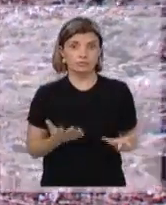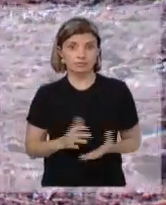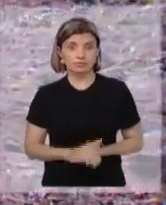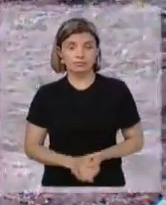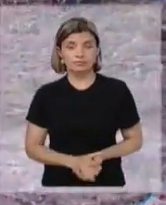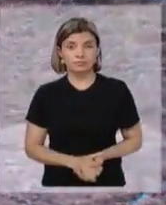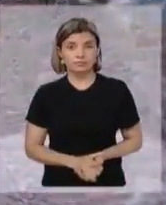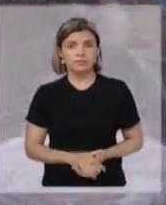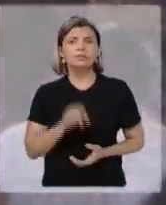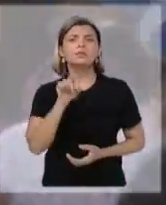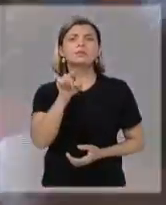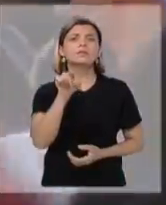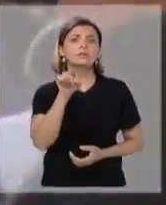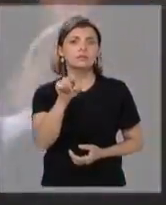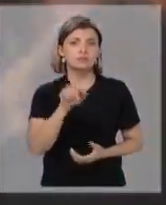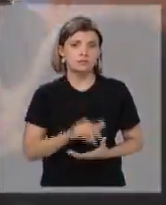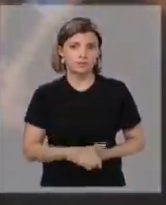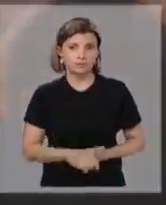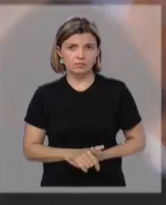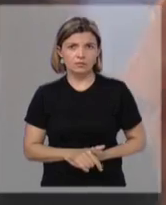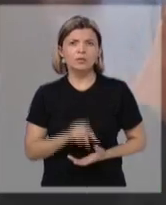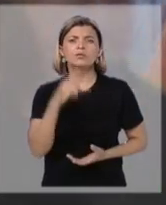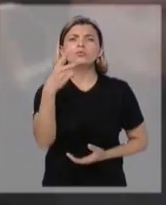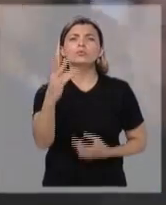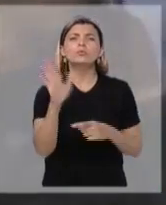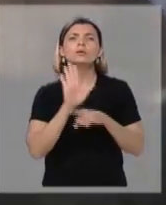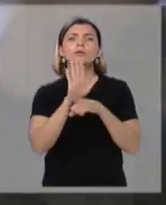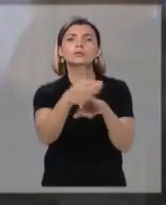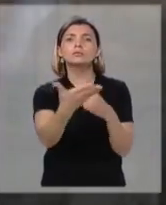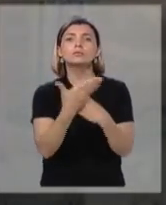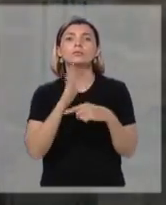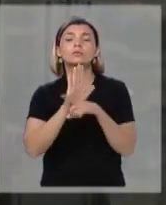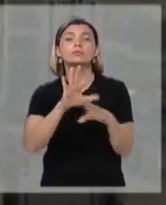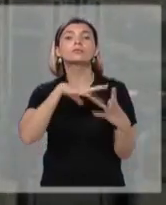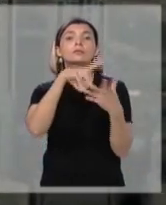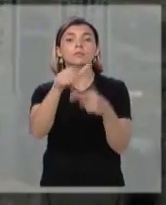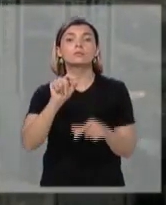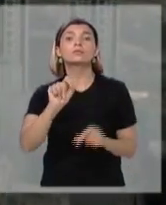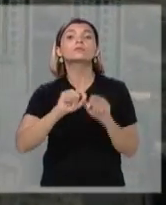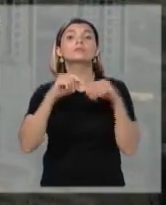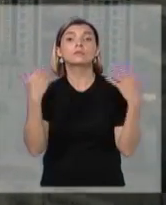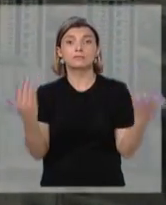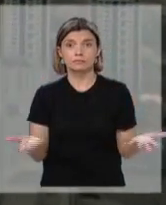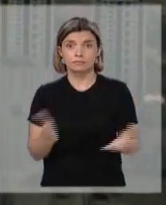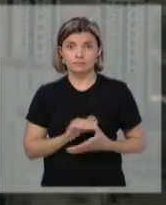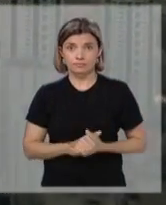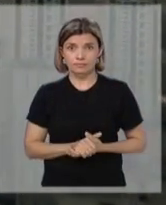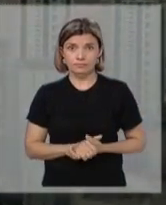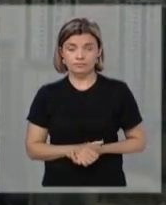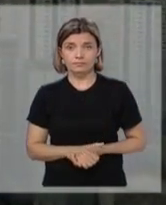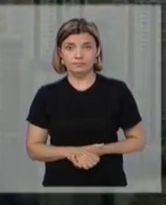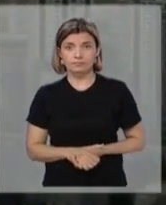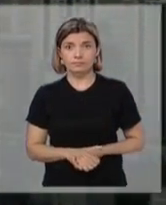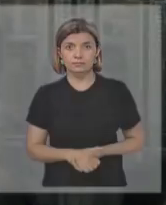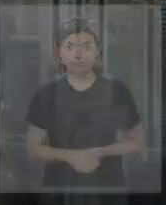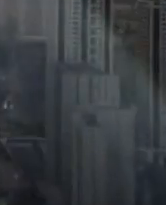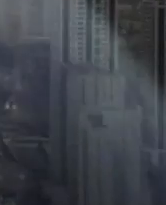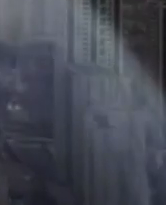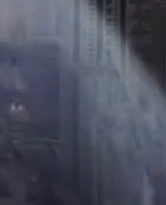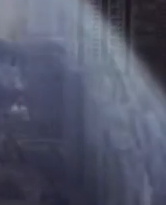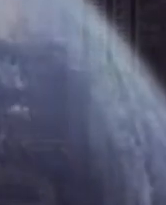nossa espécie? E você? Qual a sua contribuição para um mundo mais sustentável? e